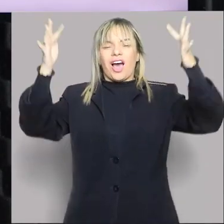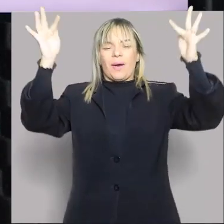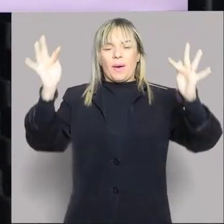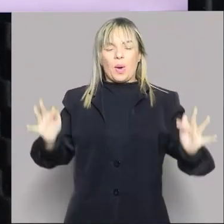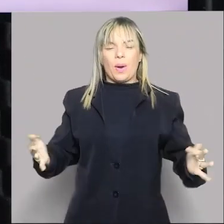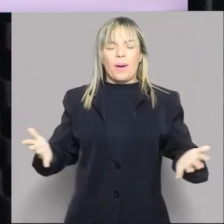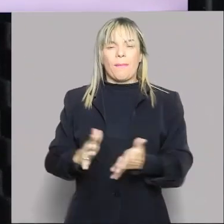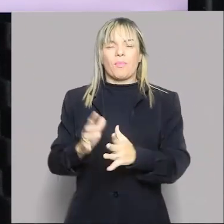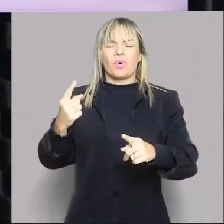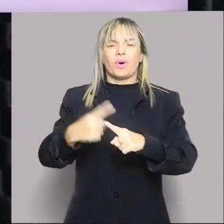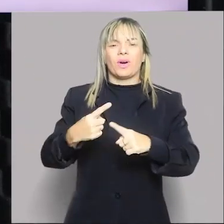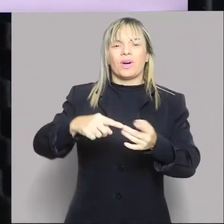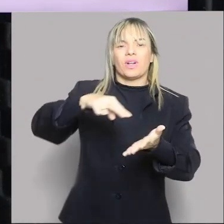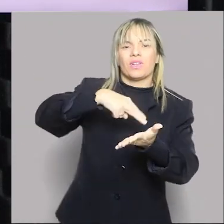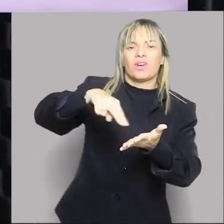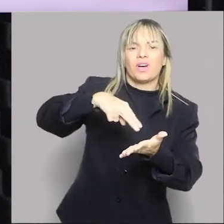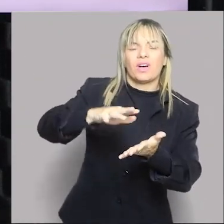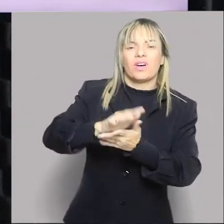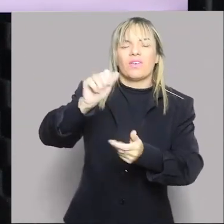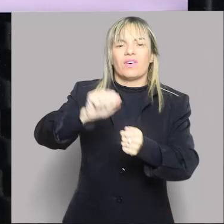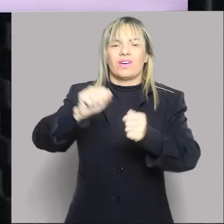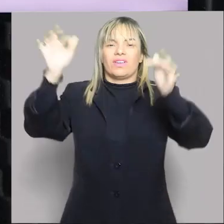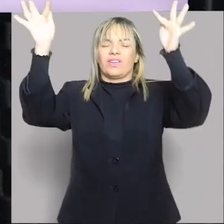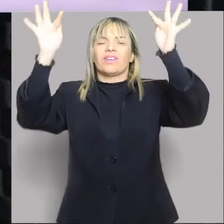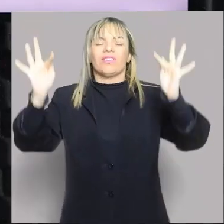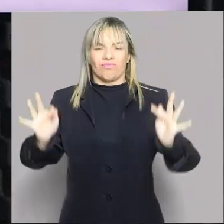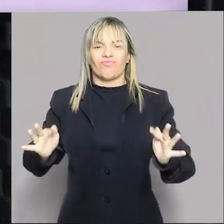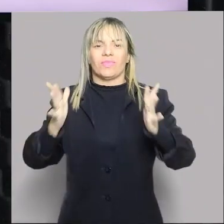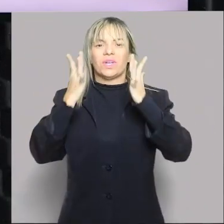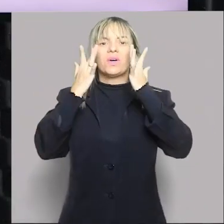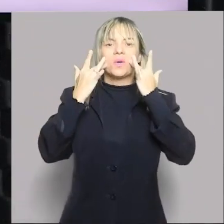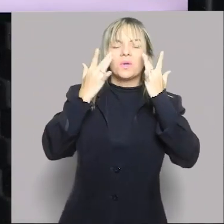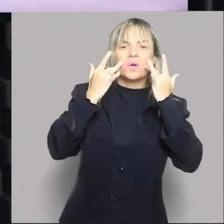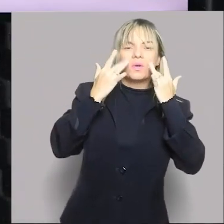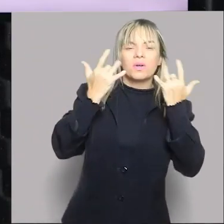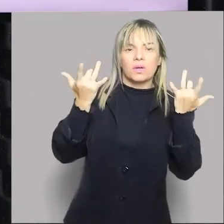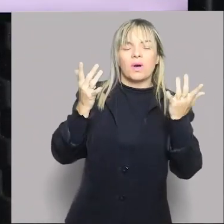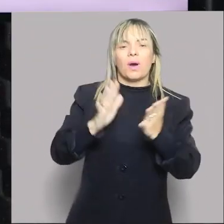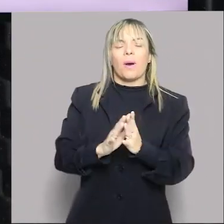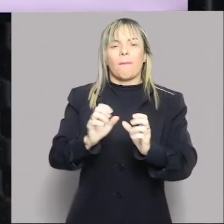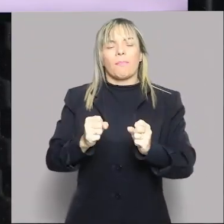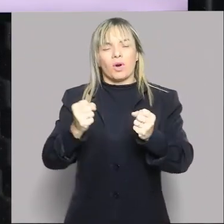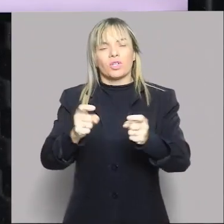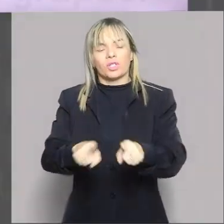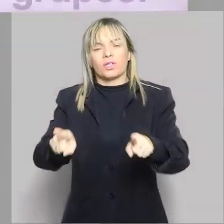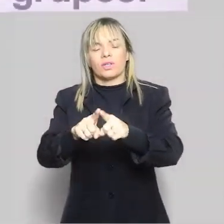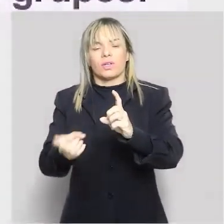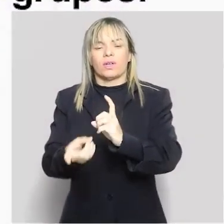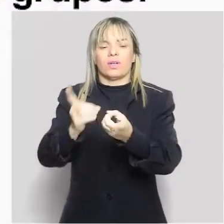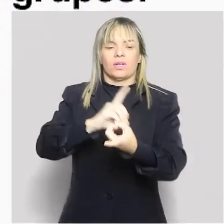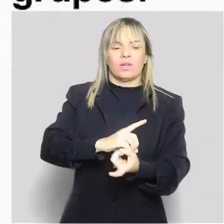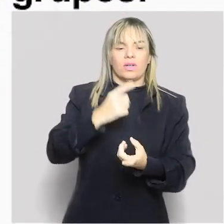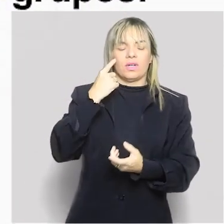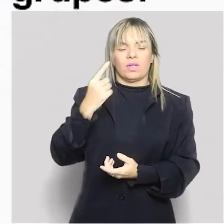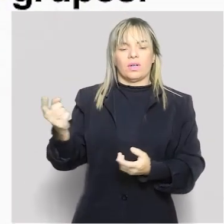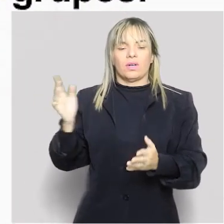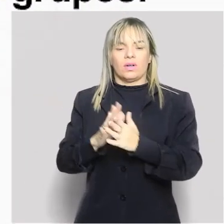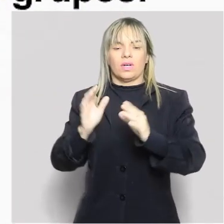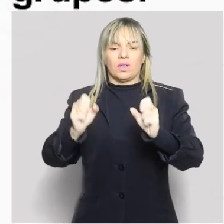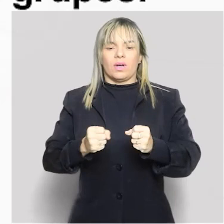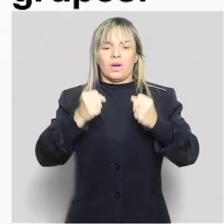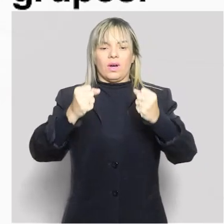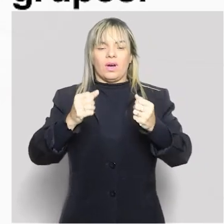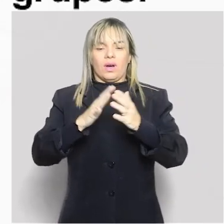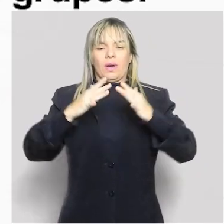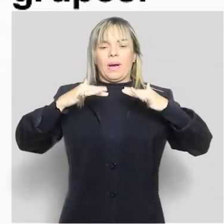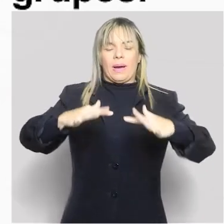pessoa dança? Porque ela gosta, faz ela feliz. A arte pode fazer isso também. Pode fazer o inverso, mas nesse caso pode fazer sim. Né? Você pode trabalhar com